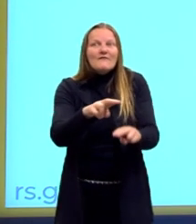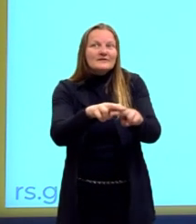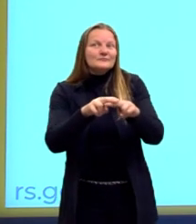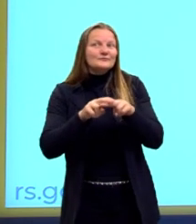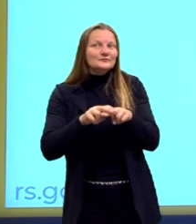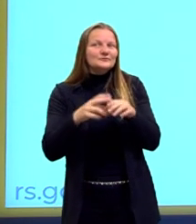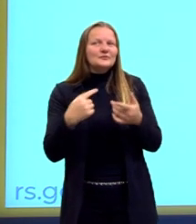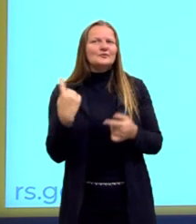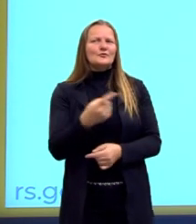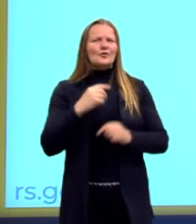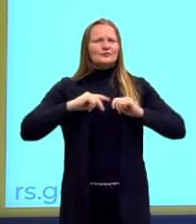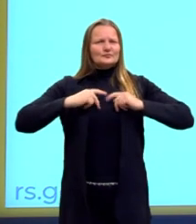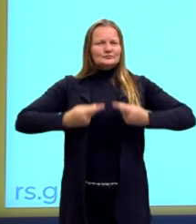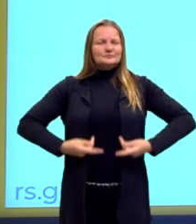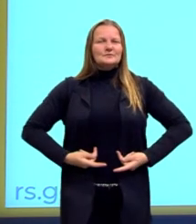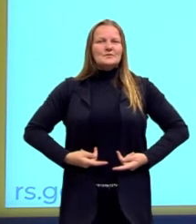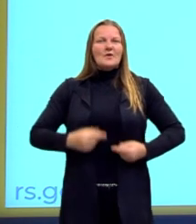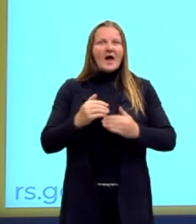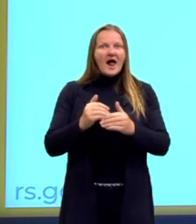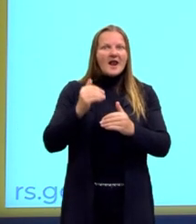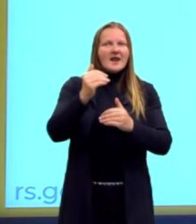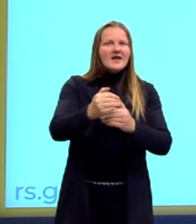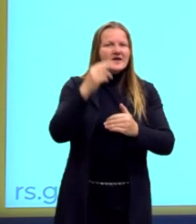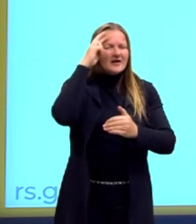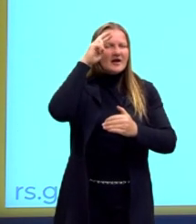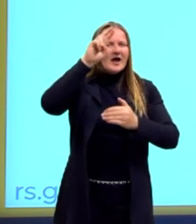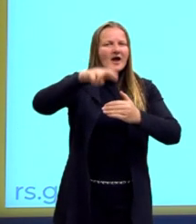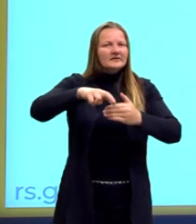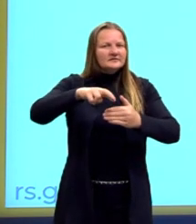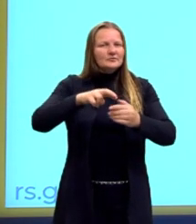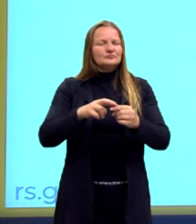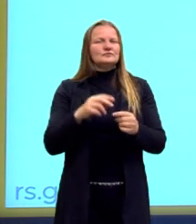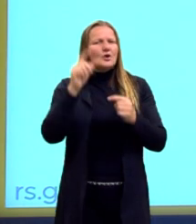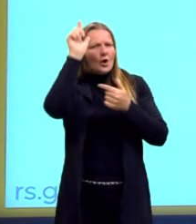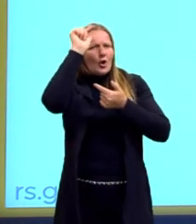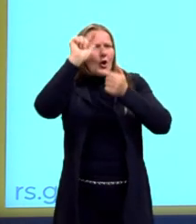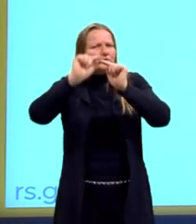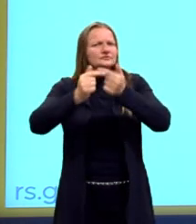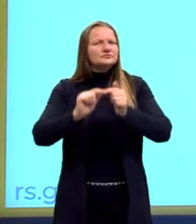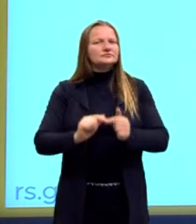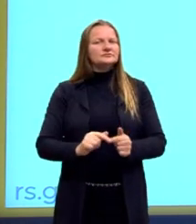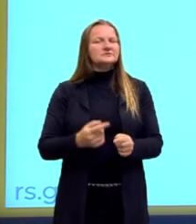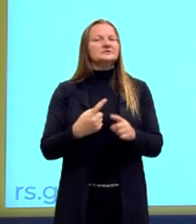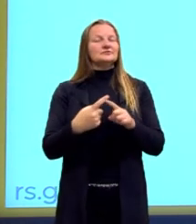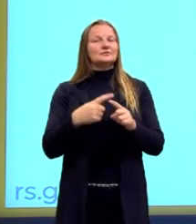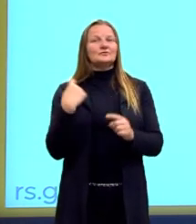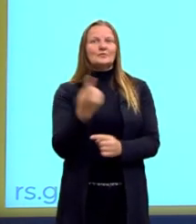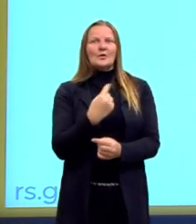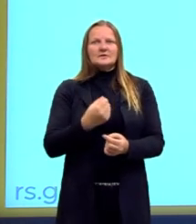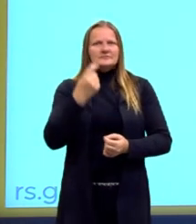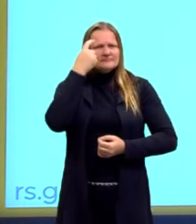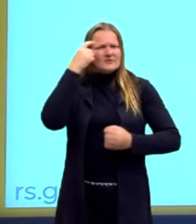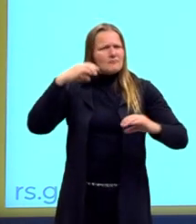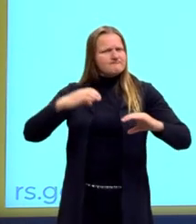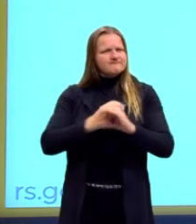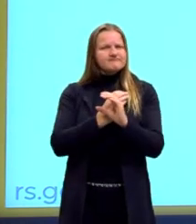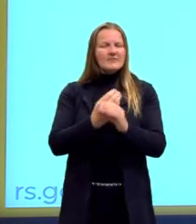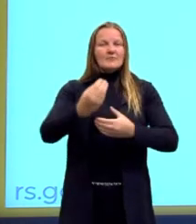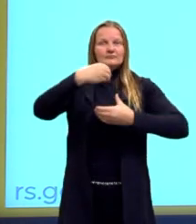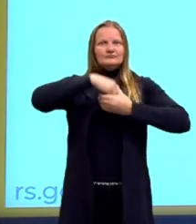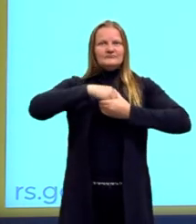precisamos como seres humanos Além da Razão além do pensamento lógico precisamos essa nossa integralidade